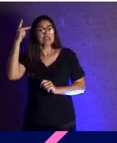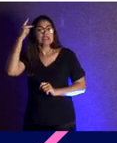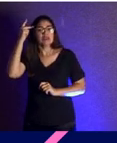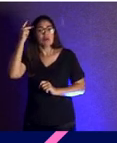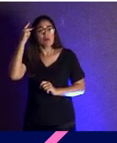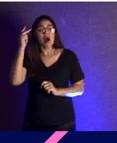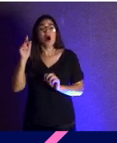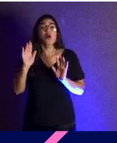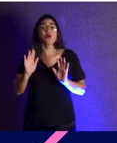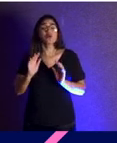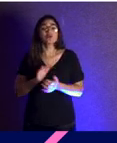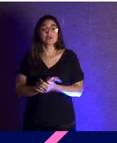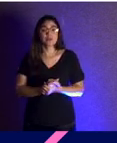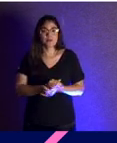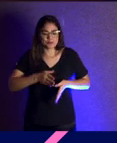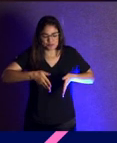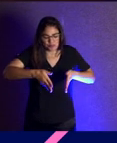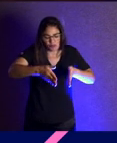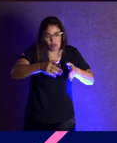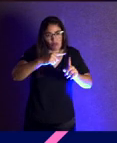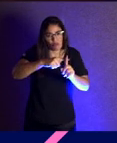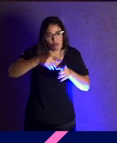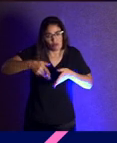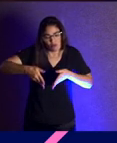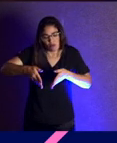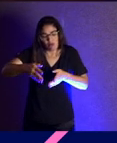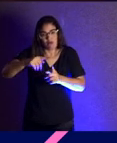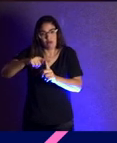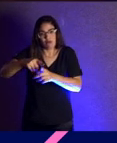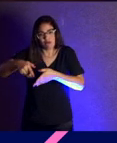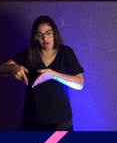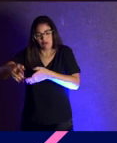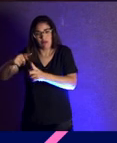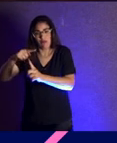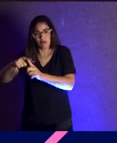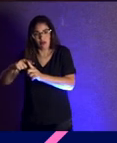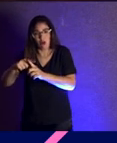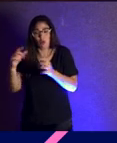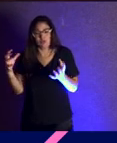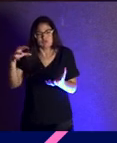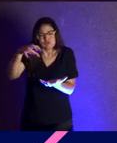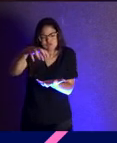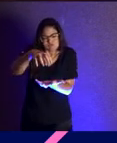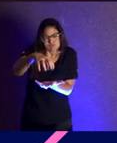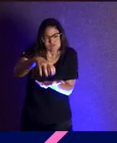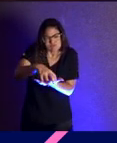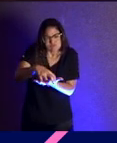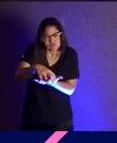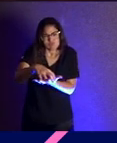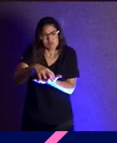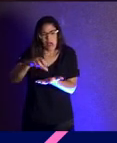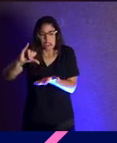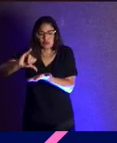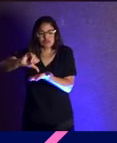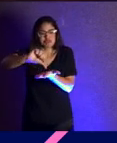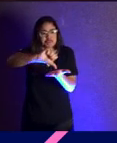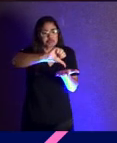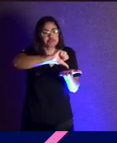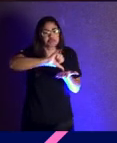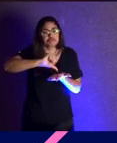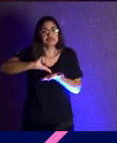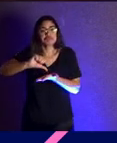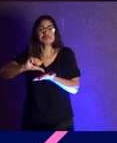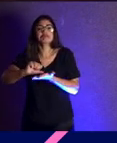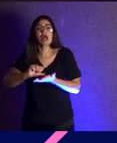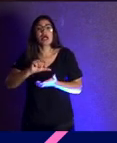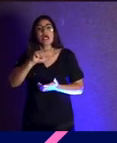tem balas, muitos casos tem locais de concentração dessas balas, então tem pontos